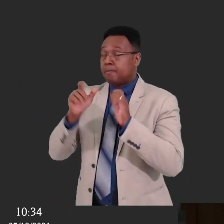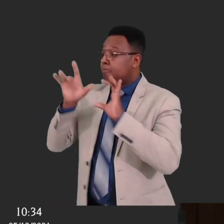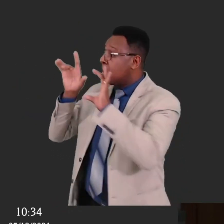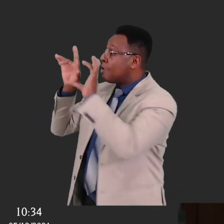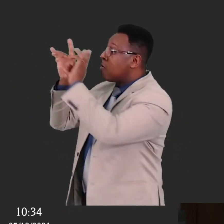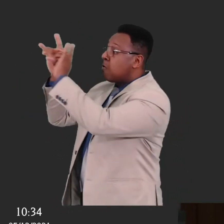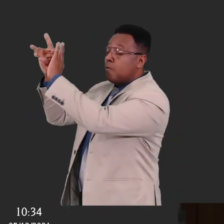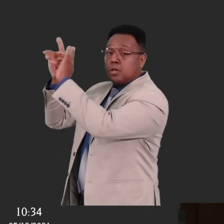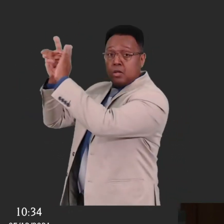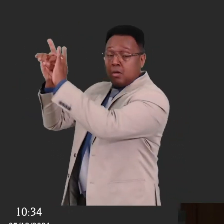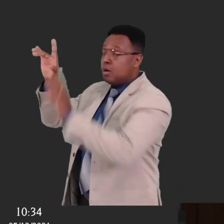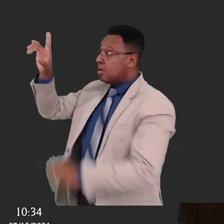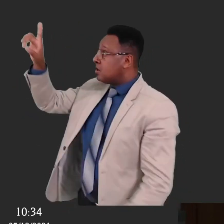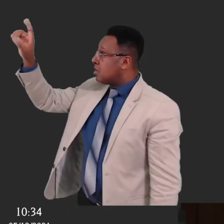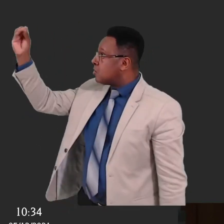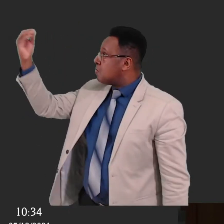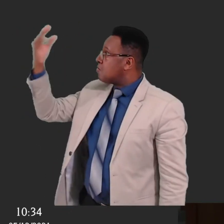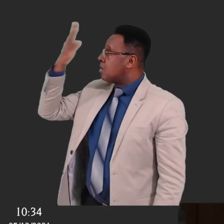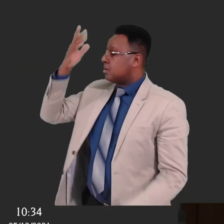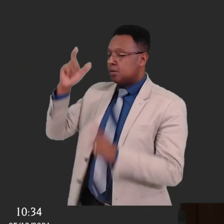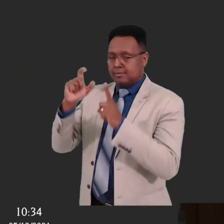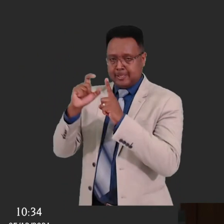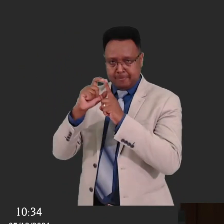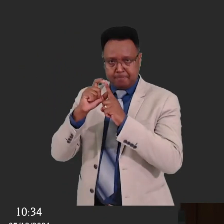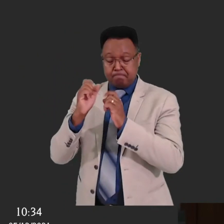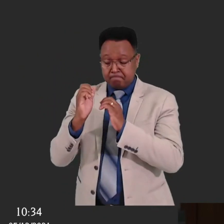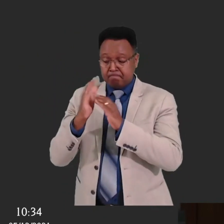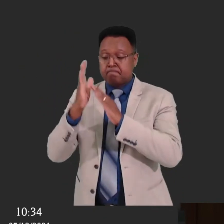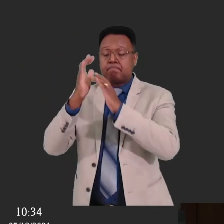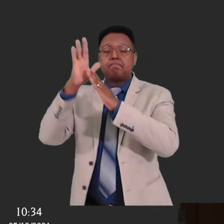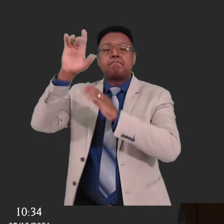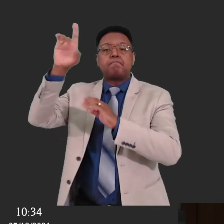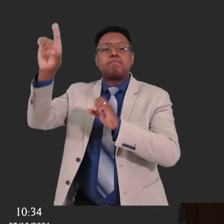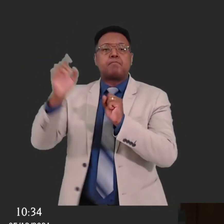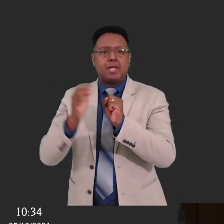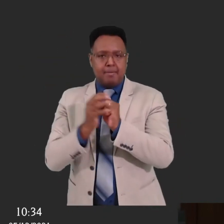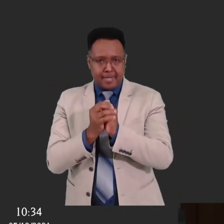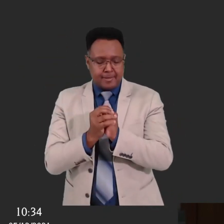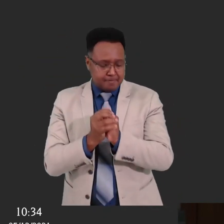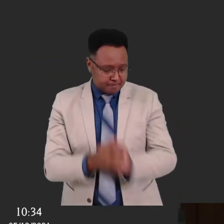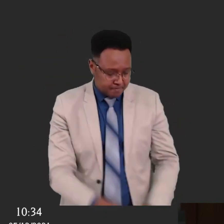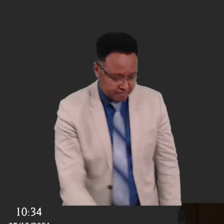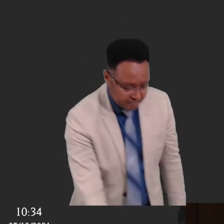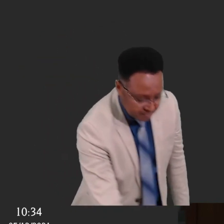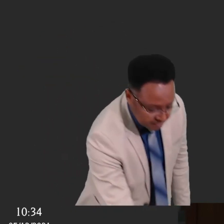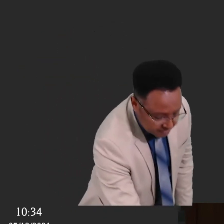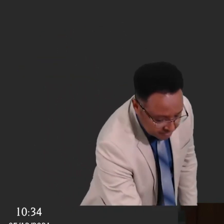Permaneçamos em comunhão, o Senhor mandará dos céus a palavra. Deus seja louvado. Amém.